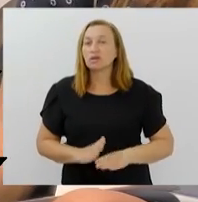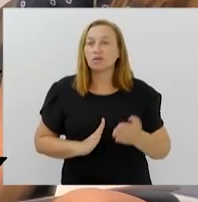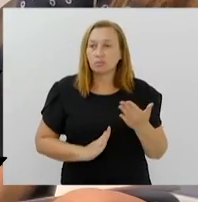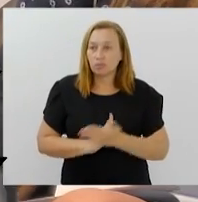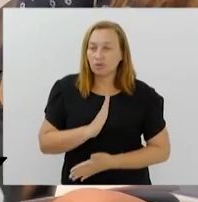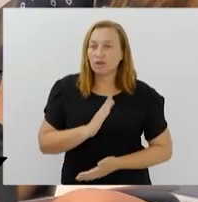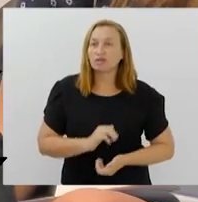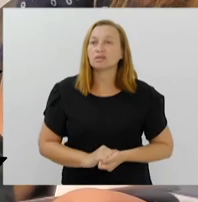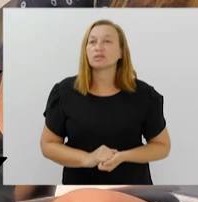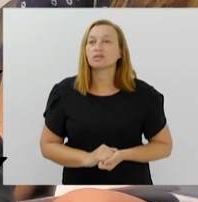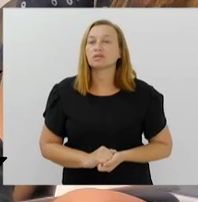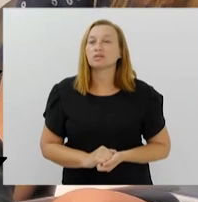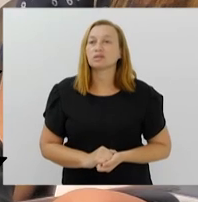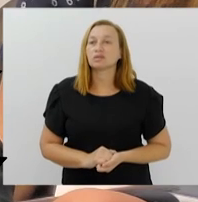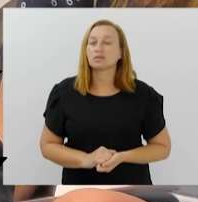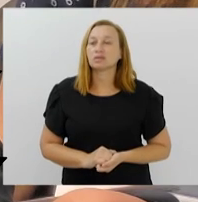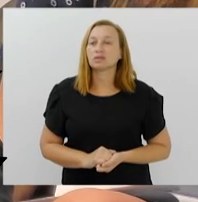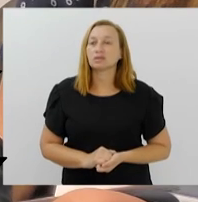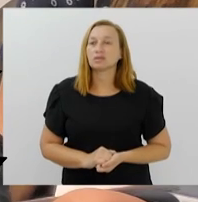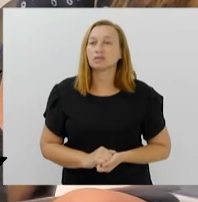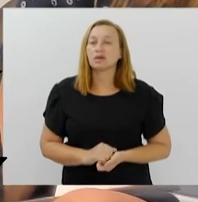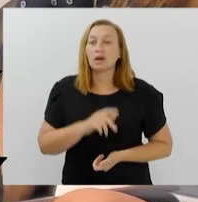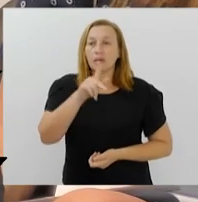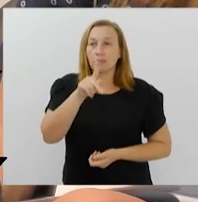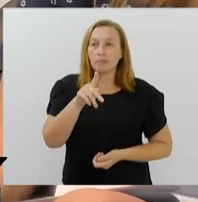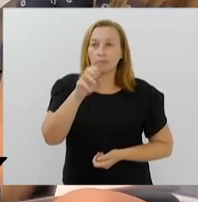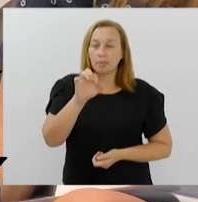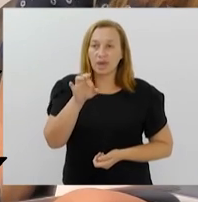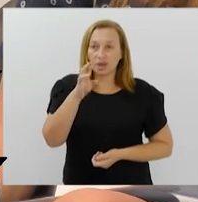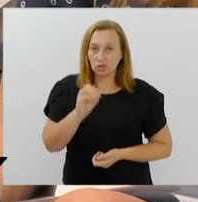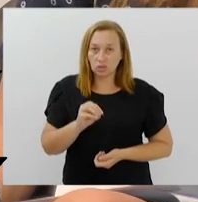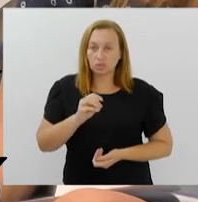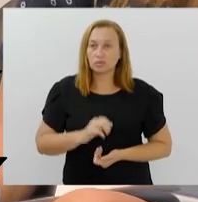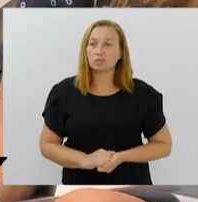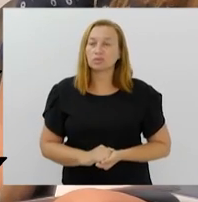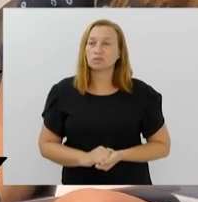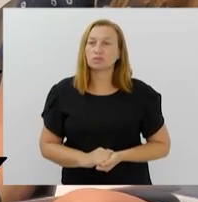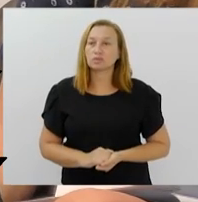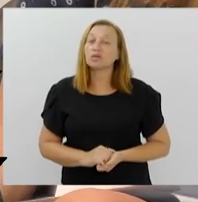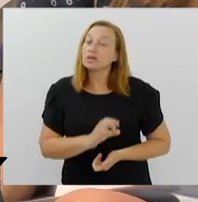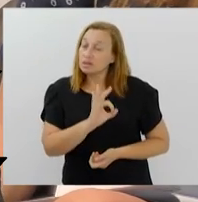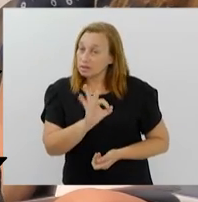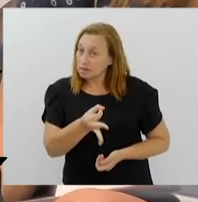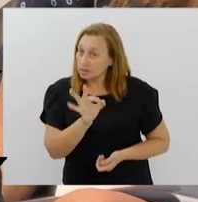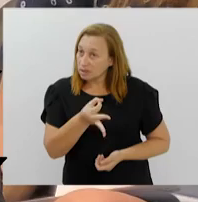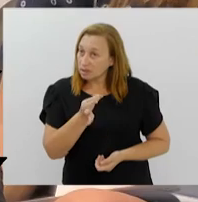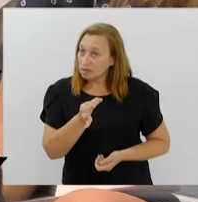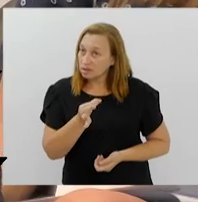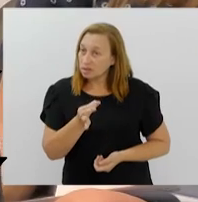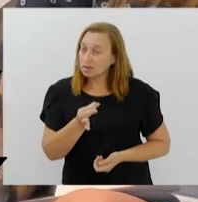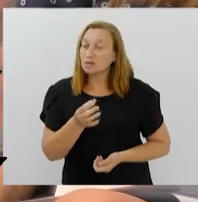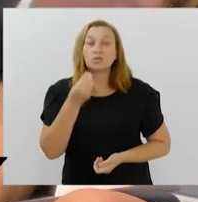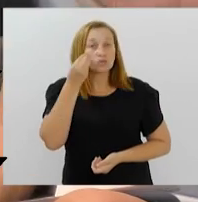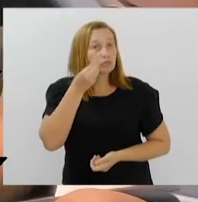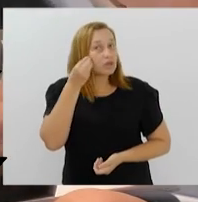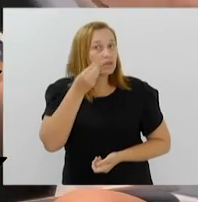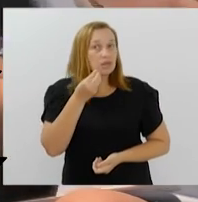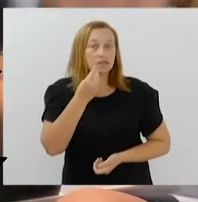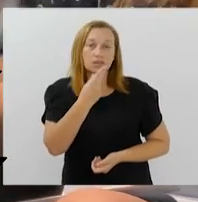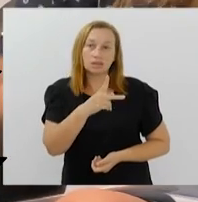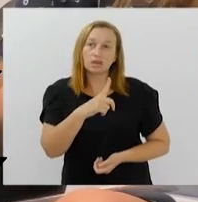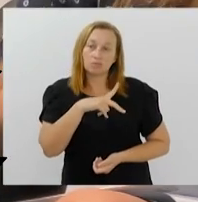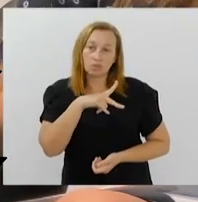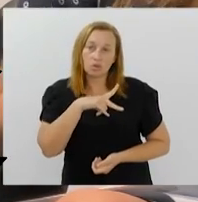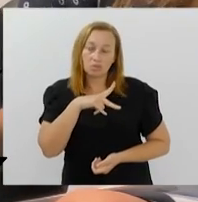a a oitiva agora do Pedro que com toda a certeza a sua própria experiência Pode ser